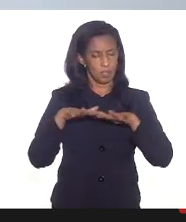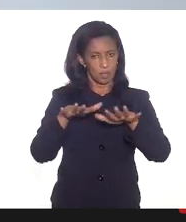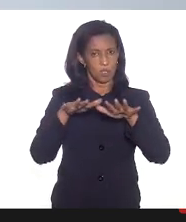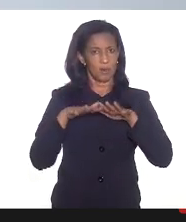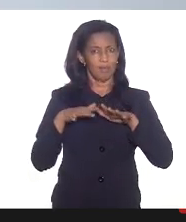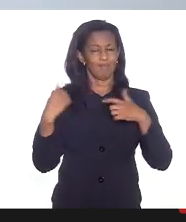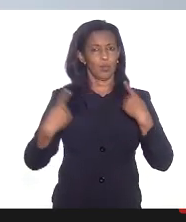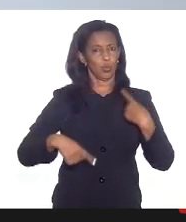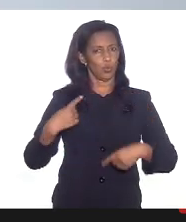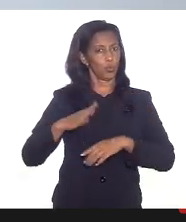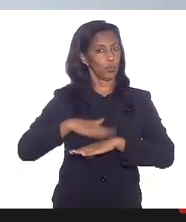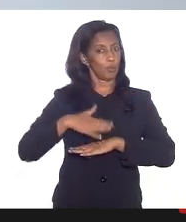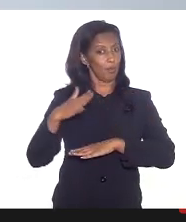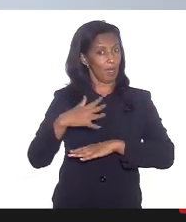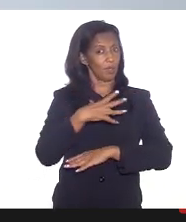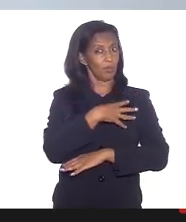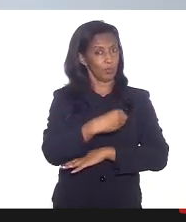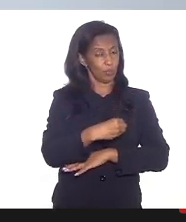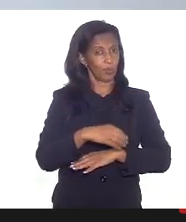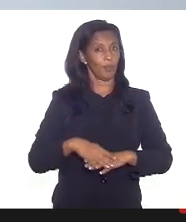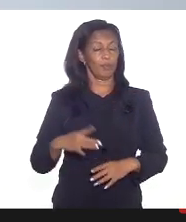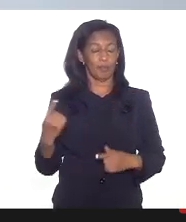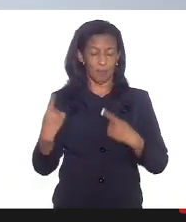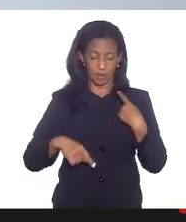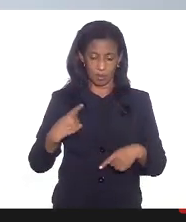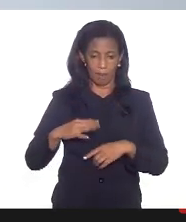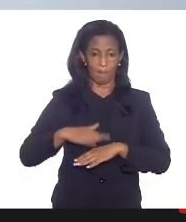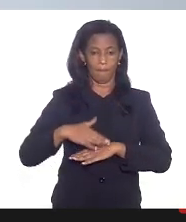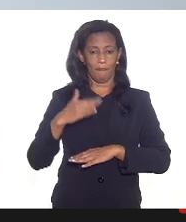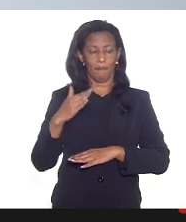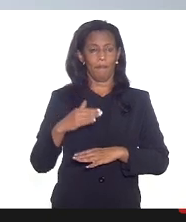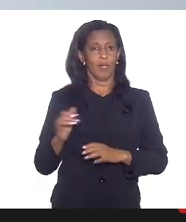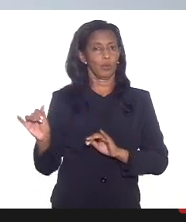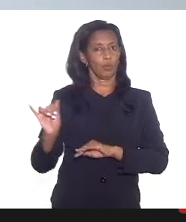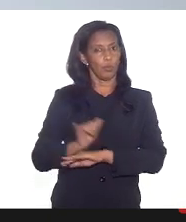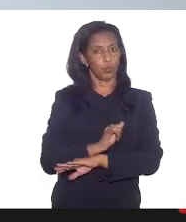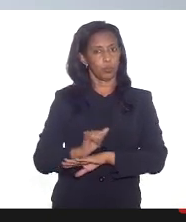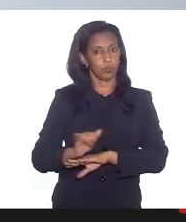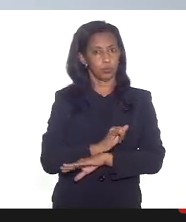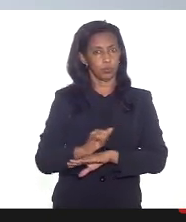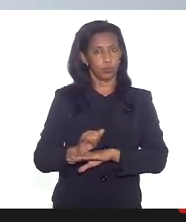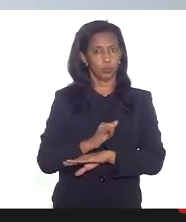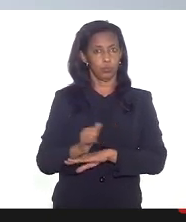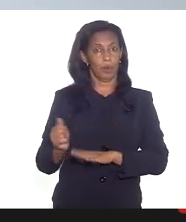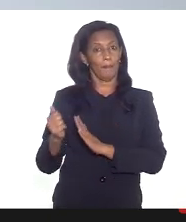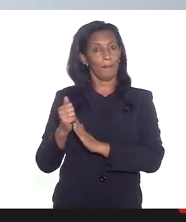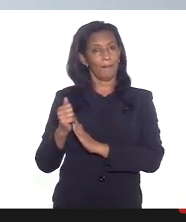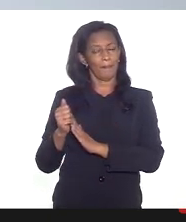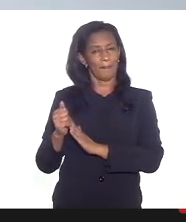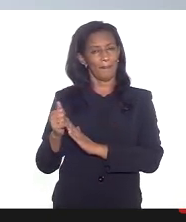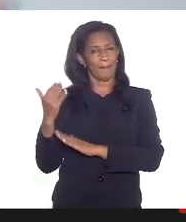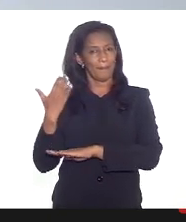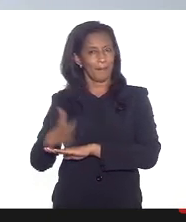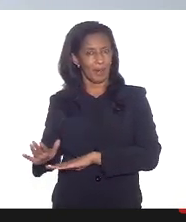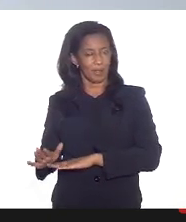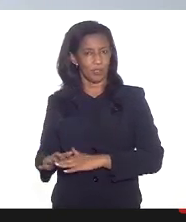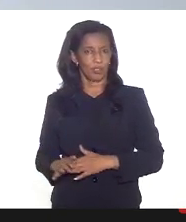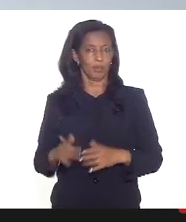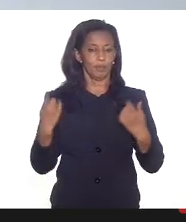a gente precisa discutir demais sobre as lactantes a gente precisa discutir mais sobre estratégias que sejam práticas os documento e